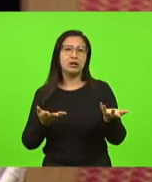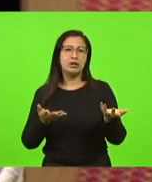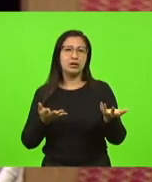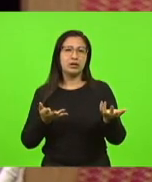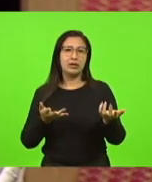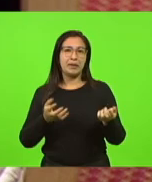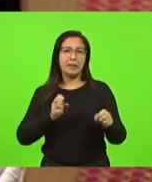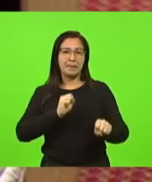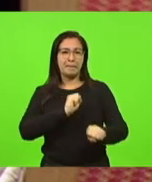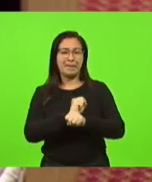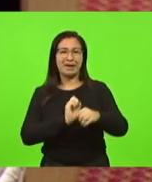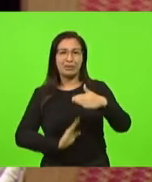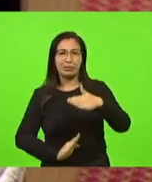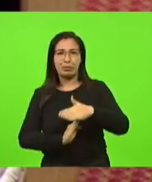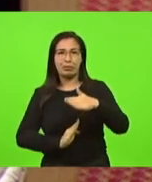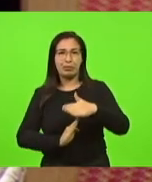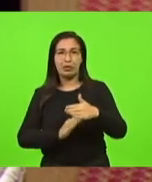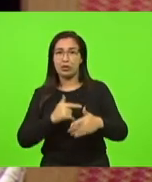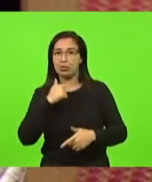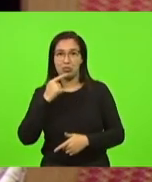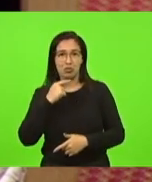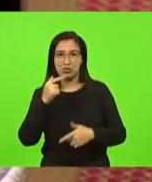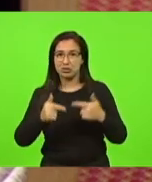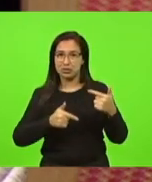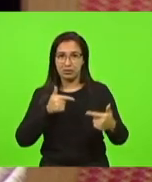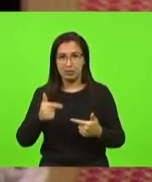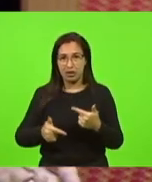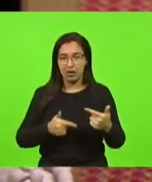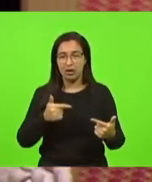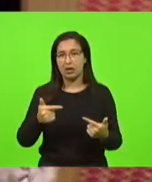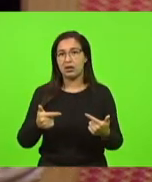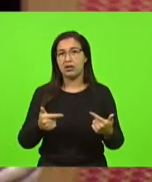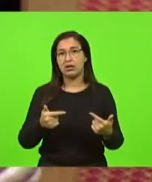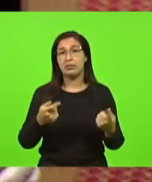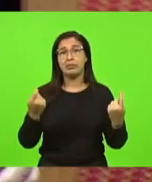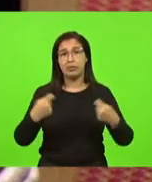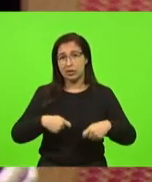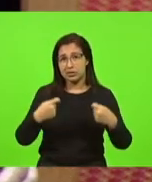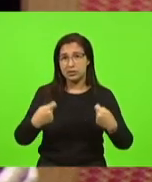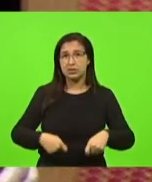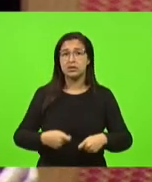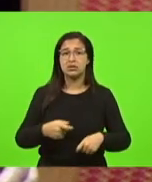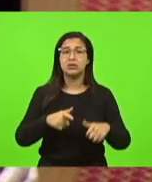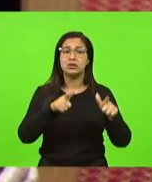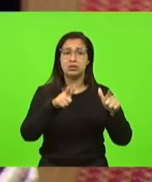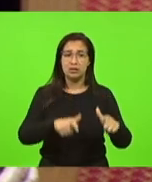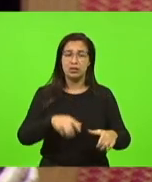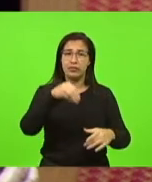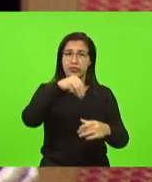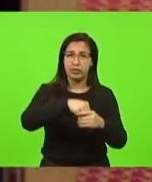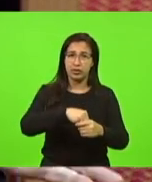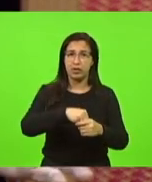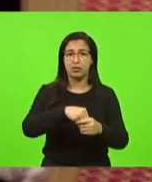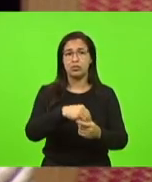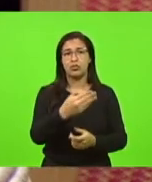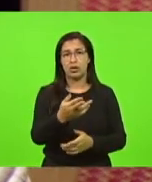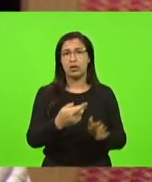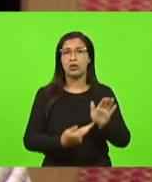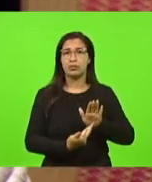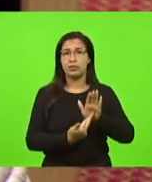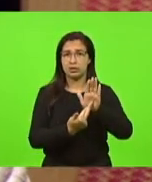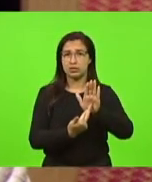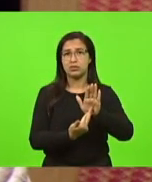restrito às suas atividades e que tem que ter nos seus órgãos de representação e na